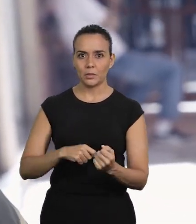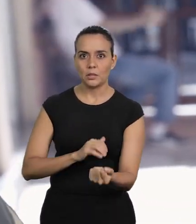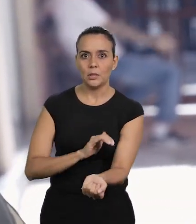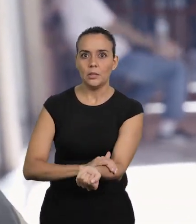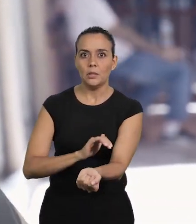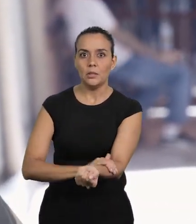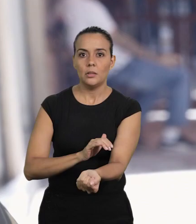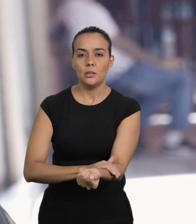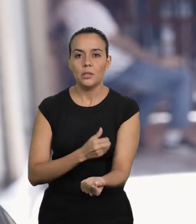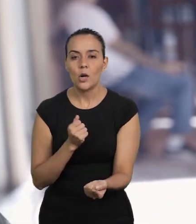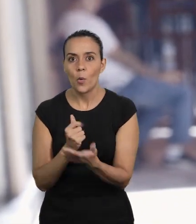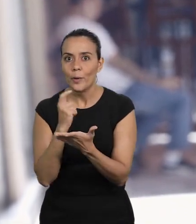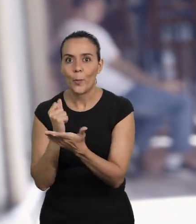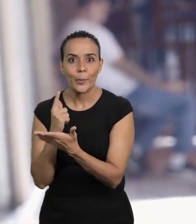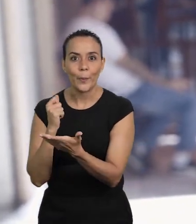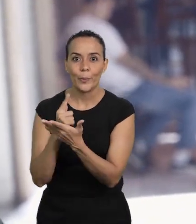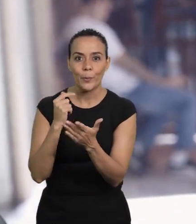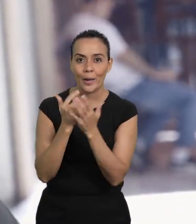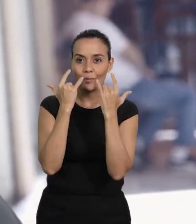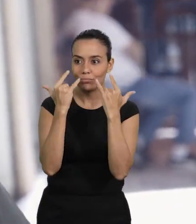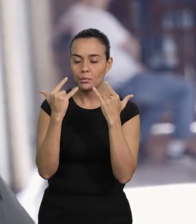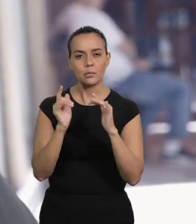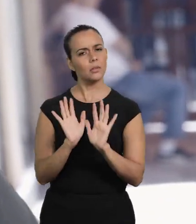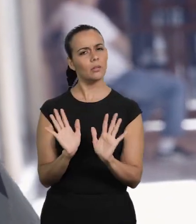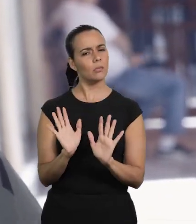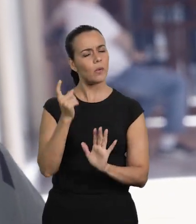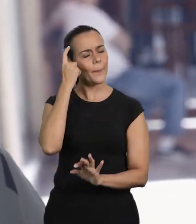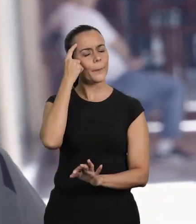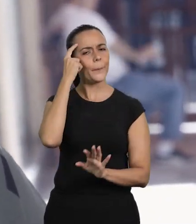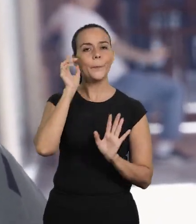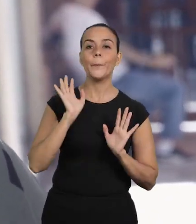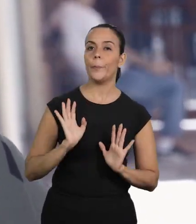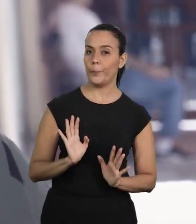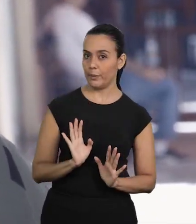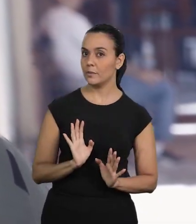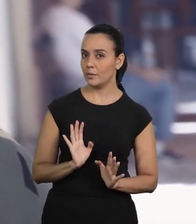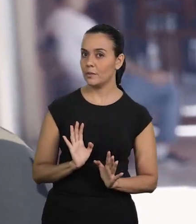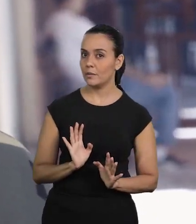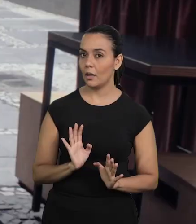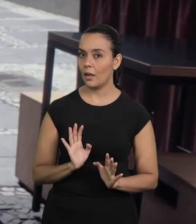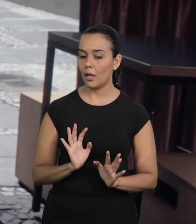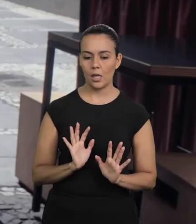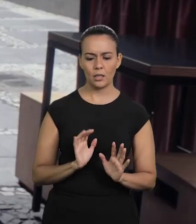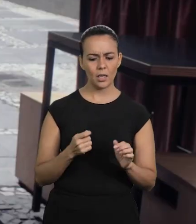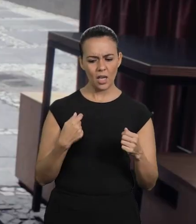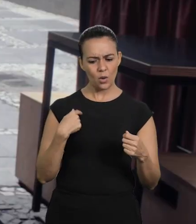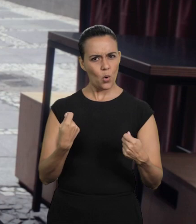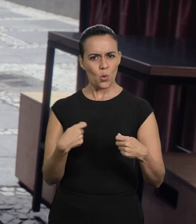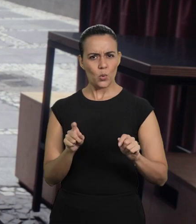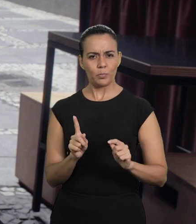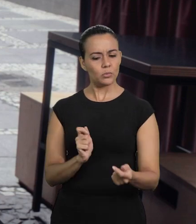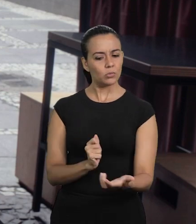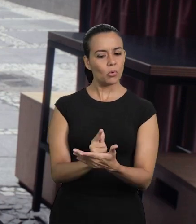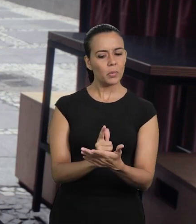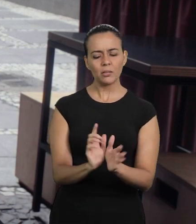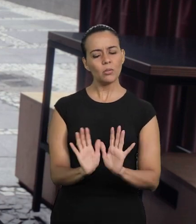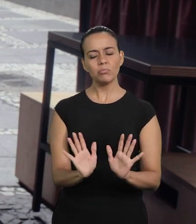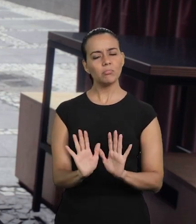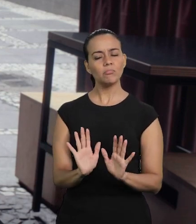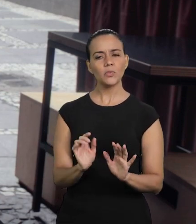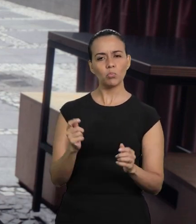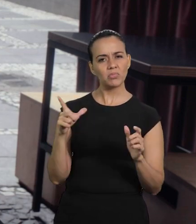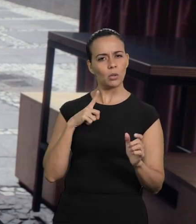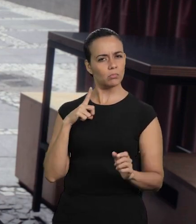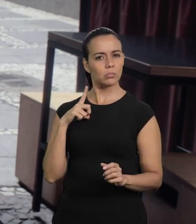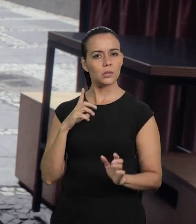compulsivos, alucinados logo de cara. Eles vão, na verdade, já consumir de uma maneira mais consciente. O problema do consumo está quando você